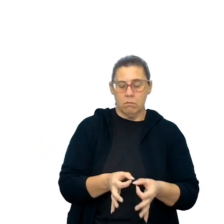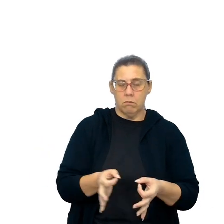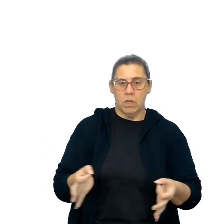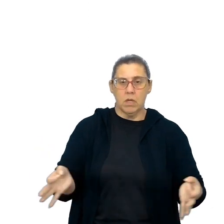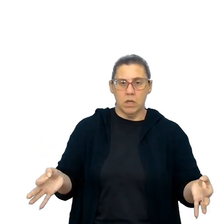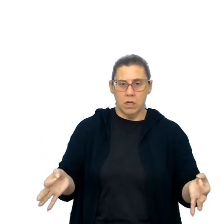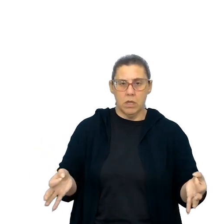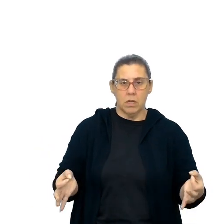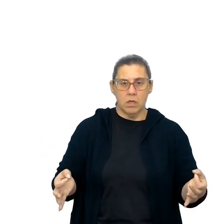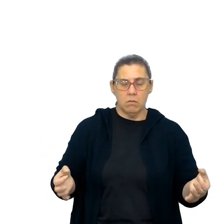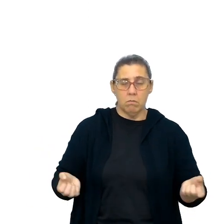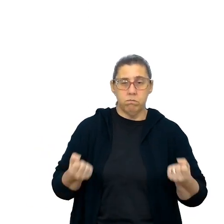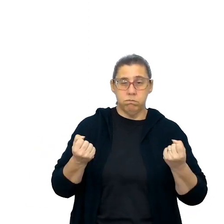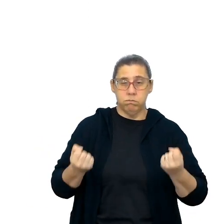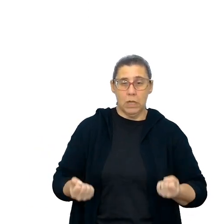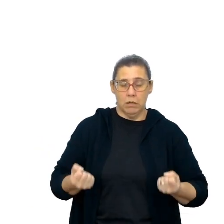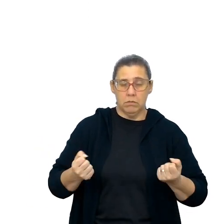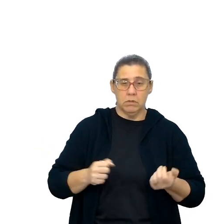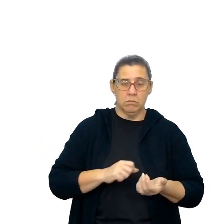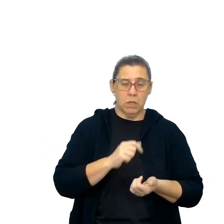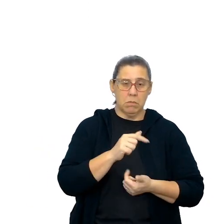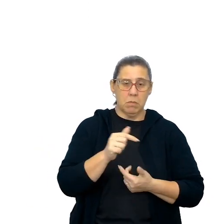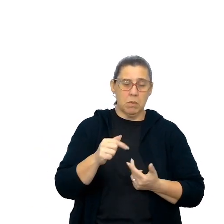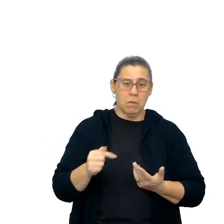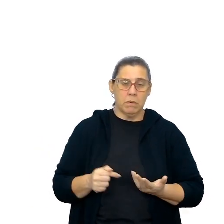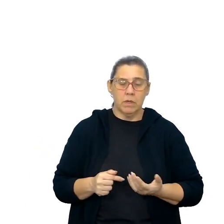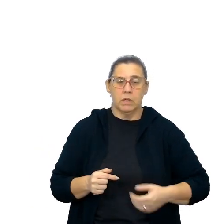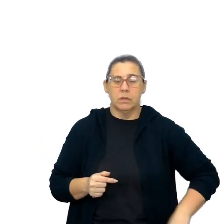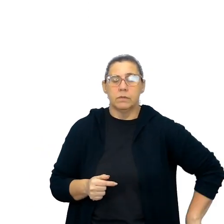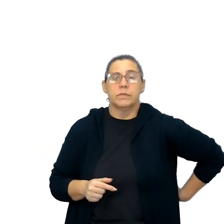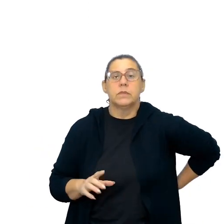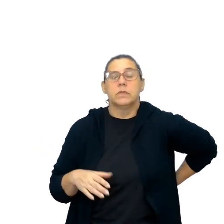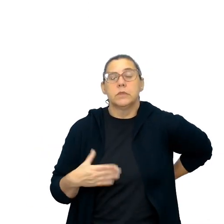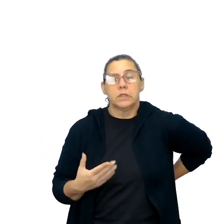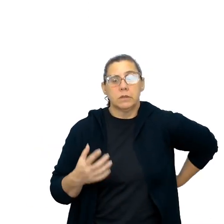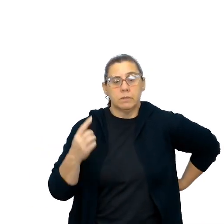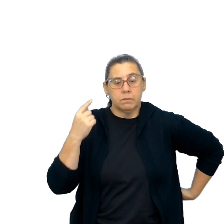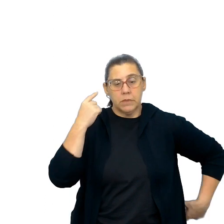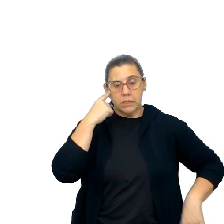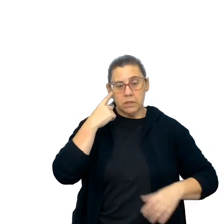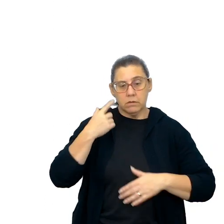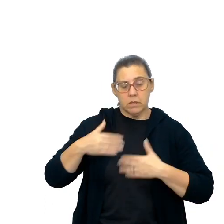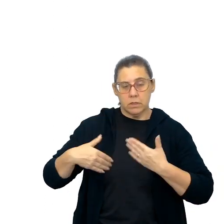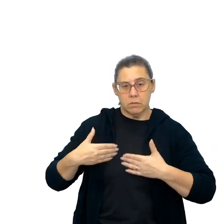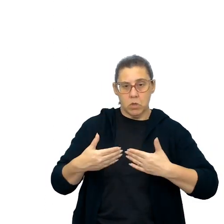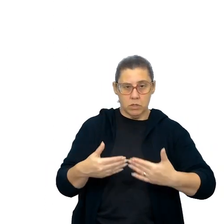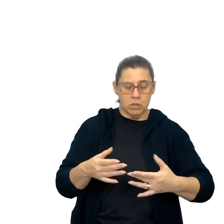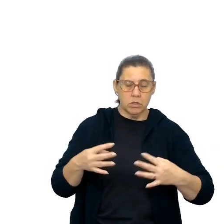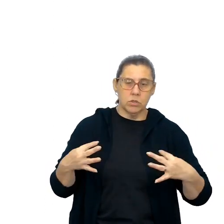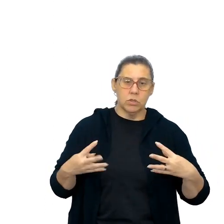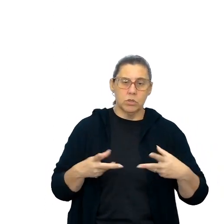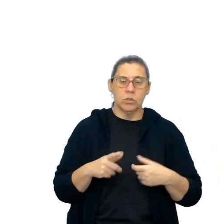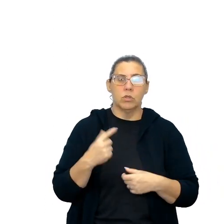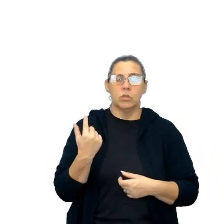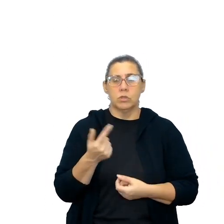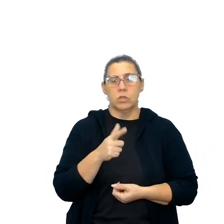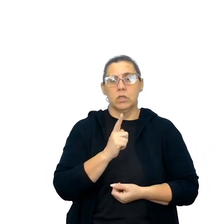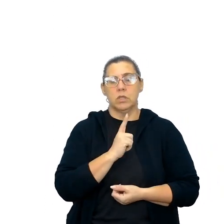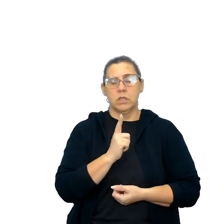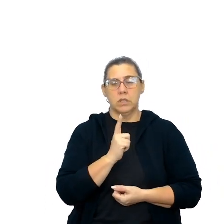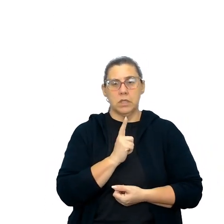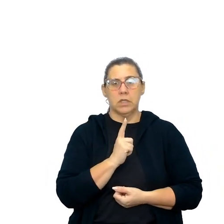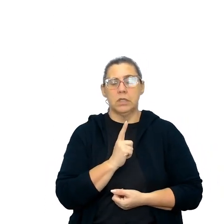perímetro, volume, etc. Bom, pensando nesse processo todo, né, a gente tem